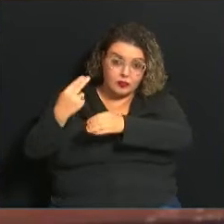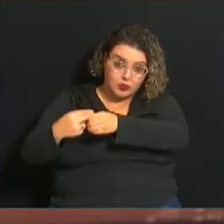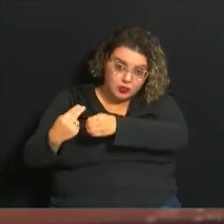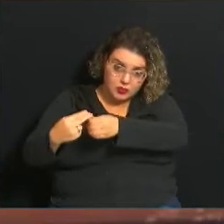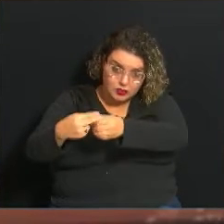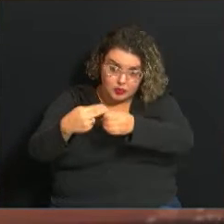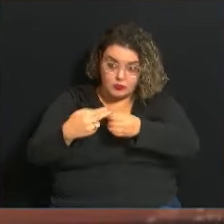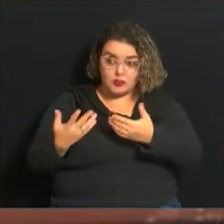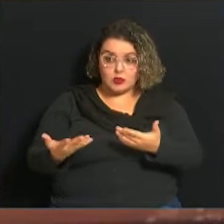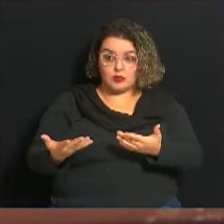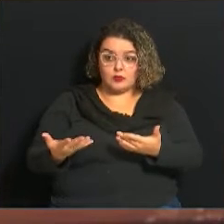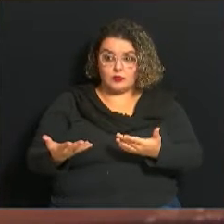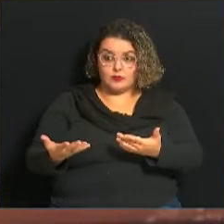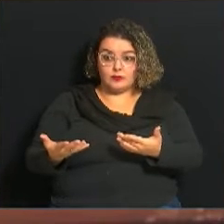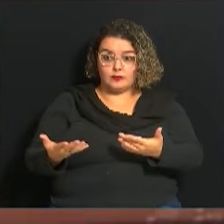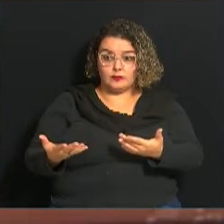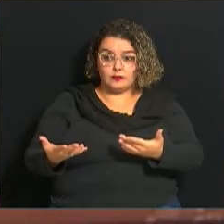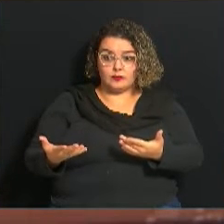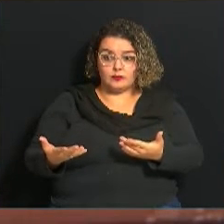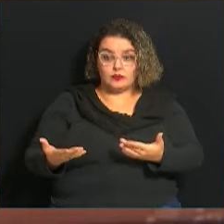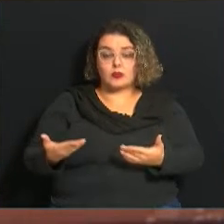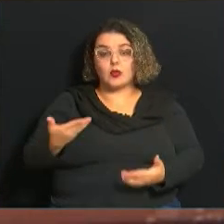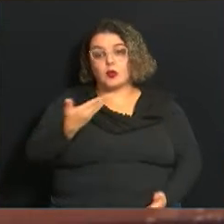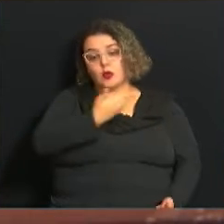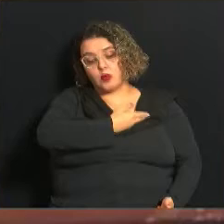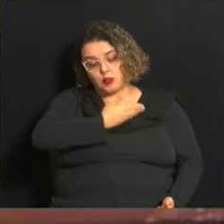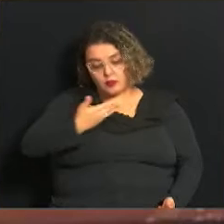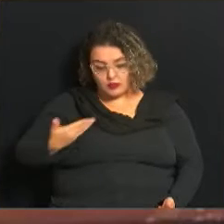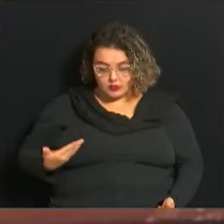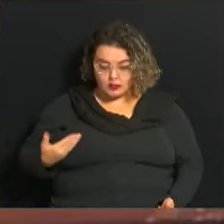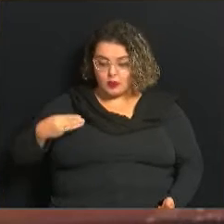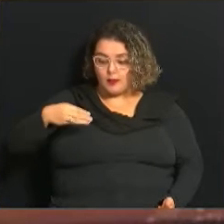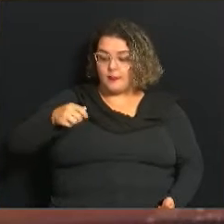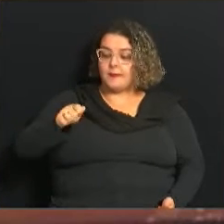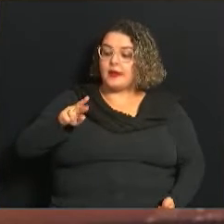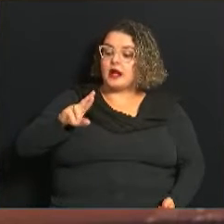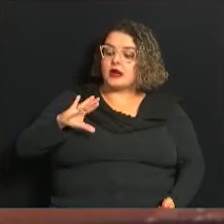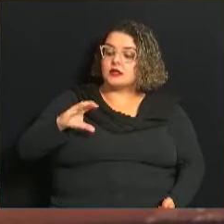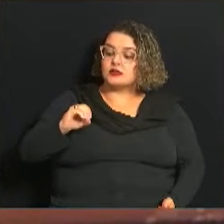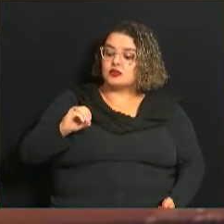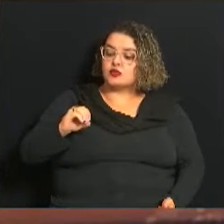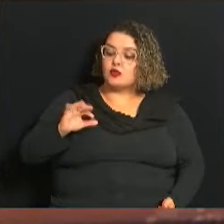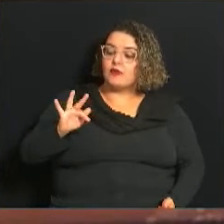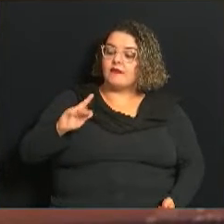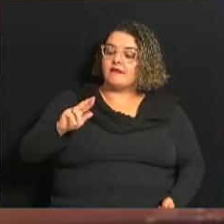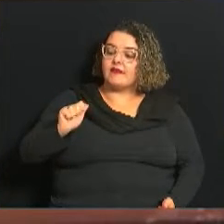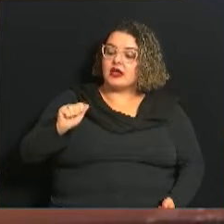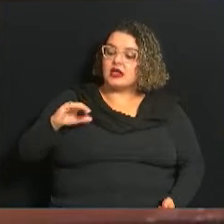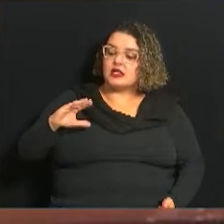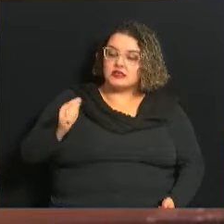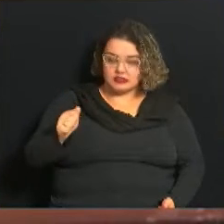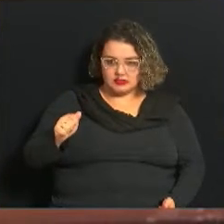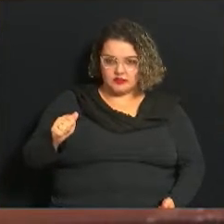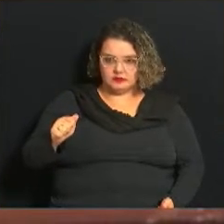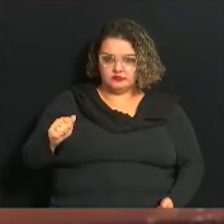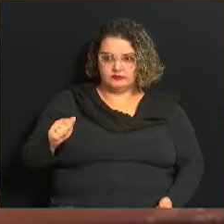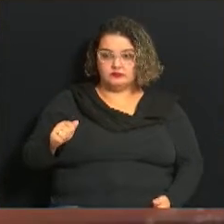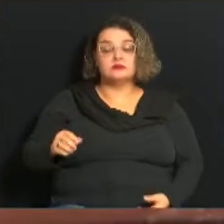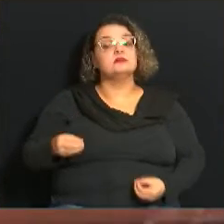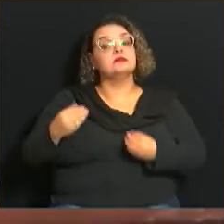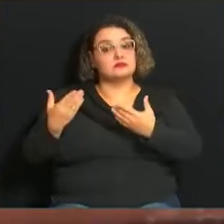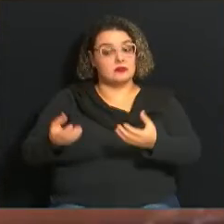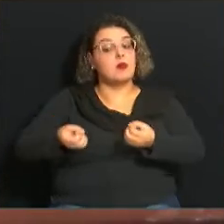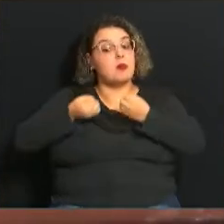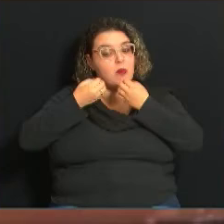da Unicamp, o então governador do estado, Márcio França, sinalizou com a possibilidade de instituir também um Bom